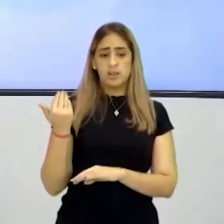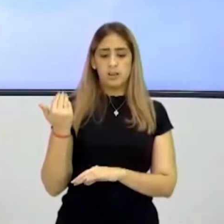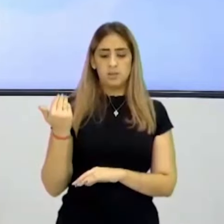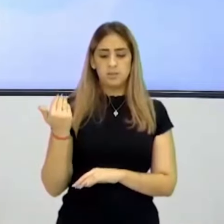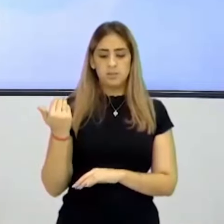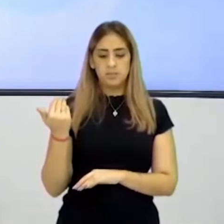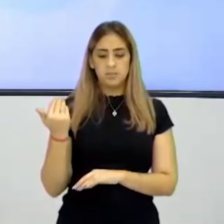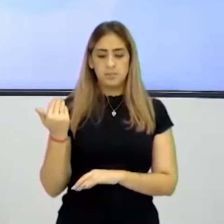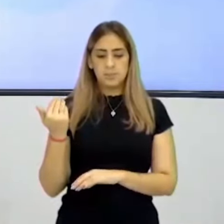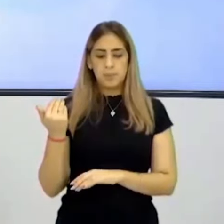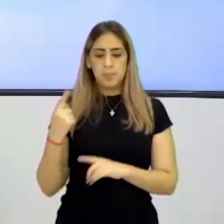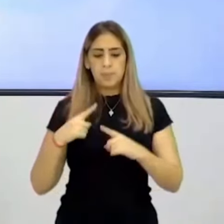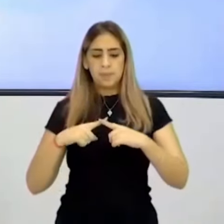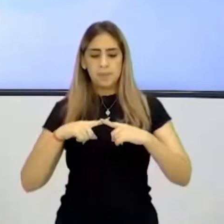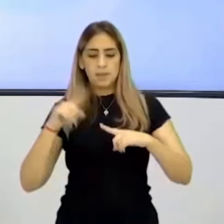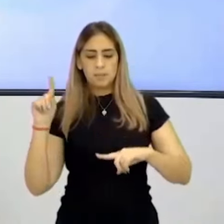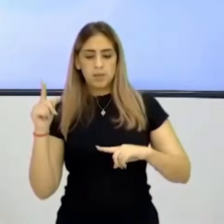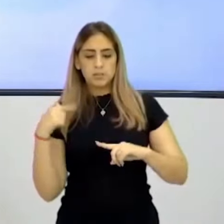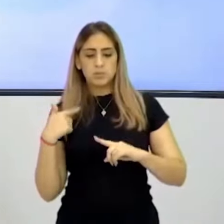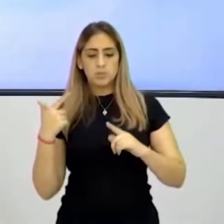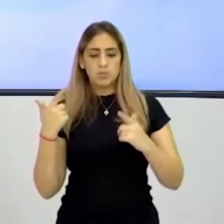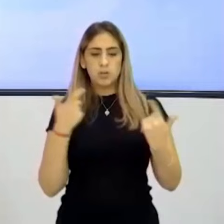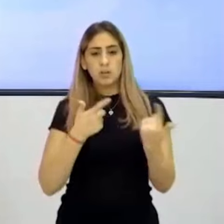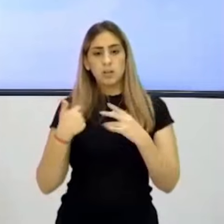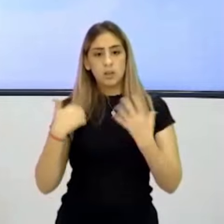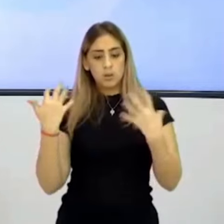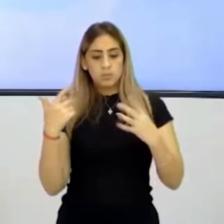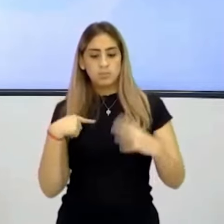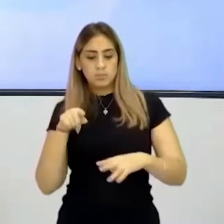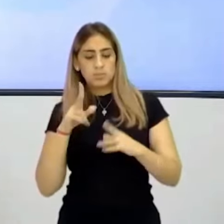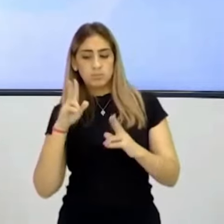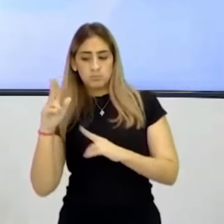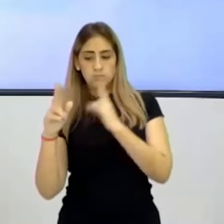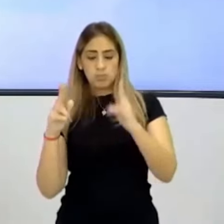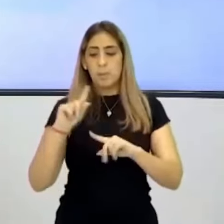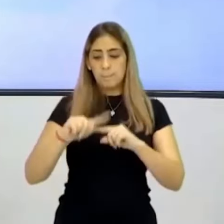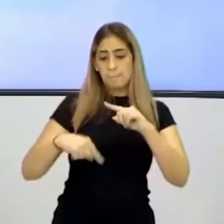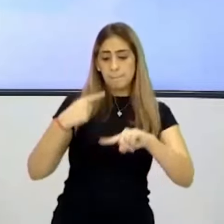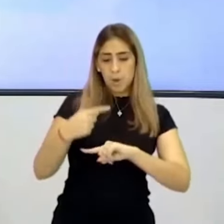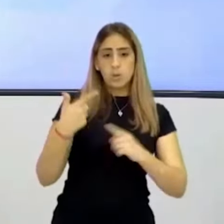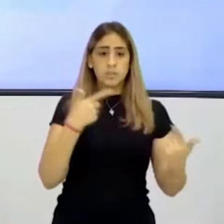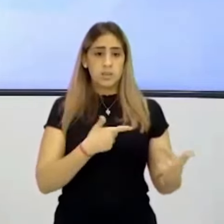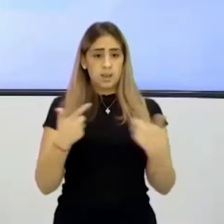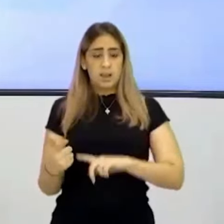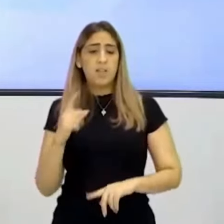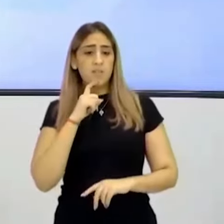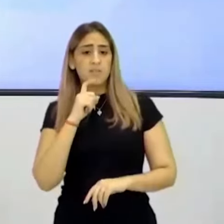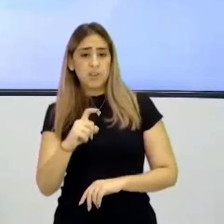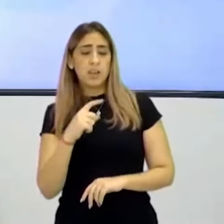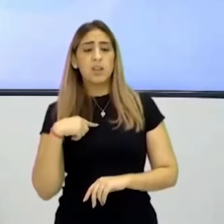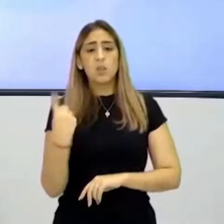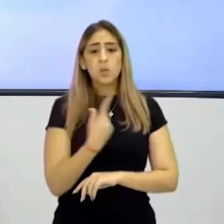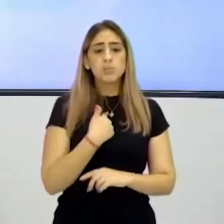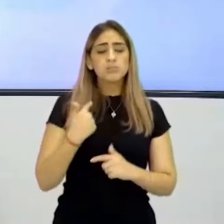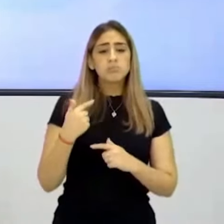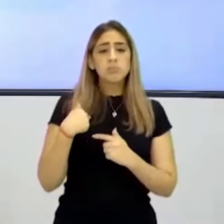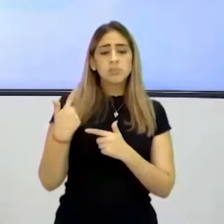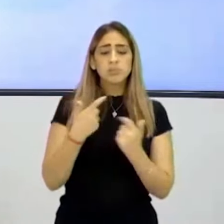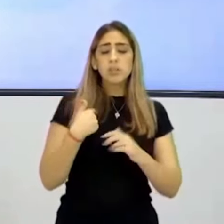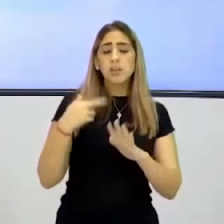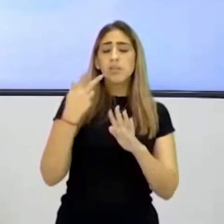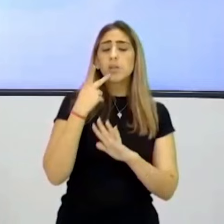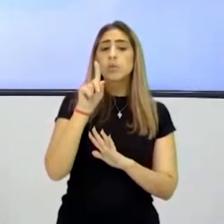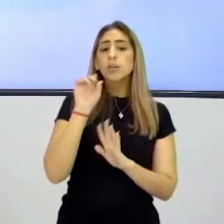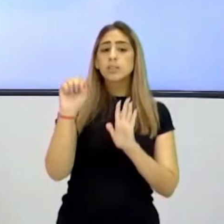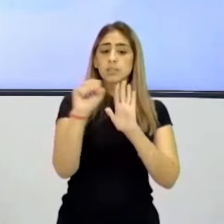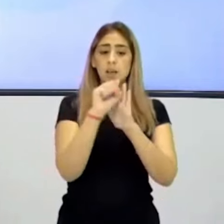né? Mas o terrorismo que nós estamos aqui nesse recorte, que é pós-Guerra Fria, nós estamos nos referindo ao século